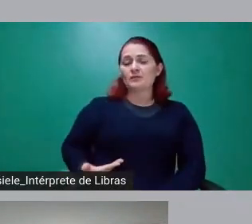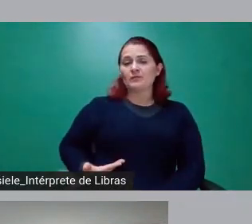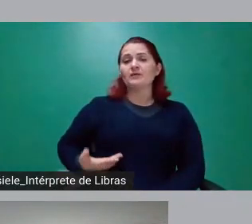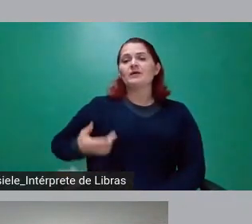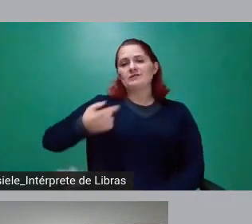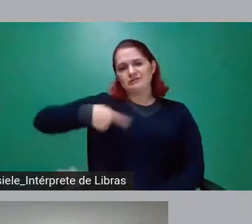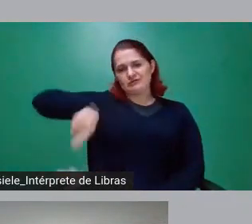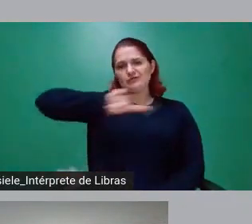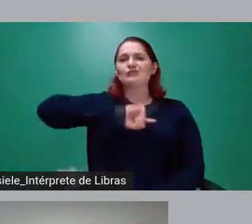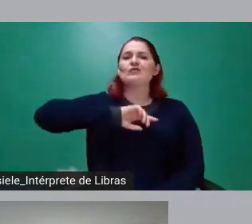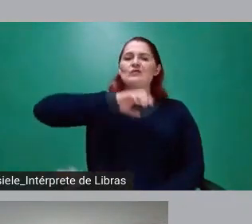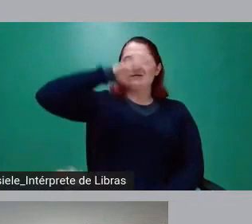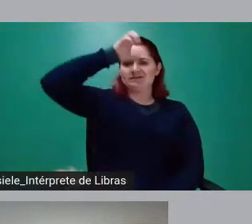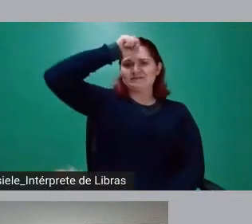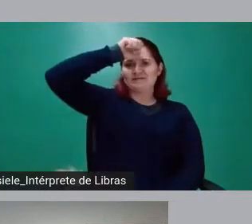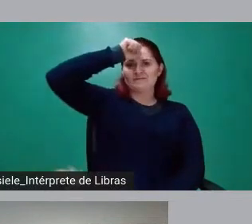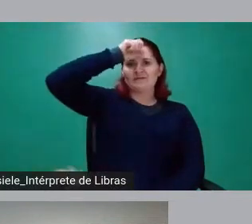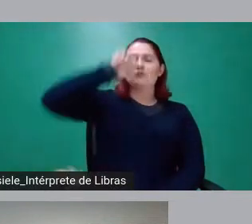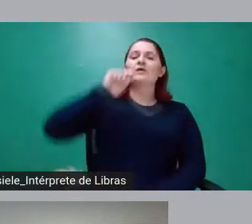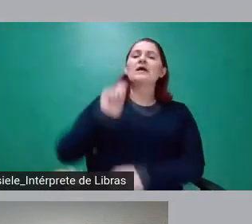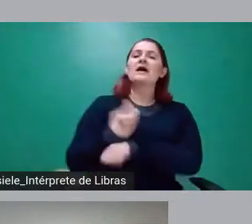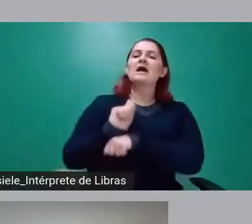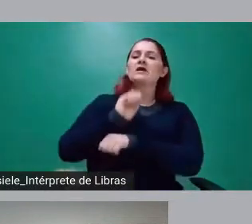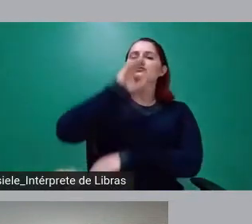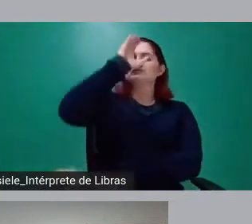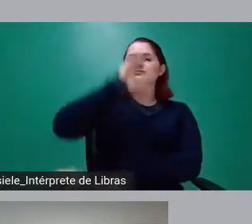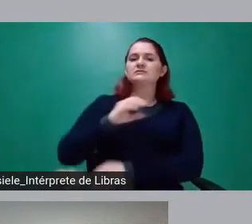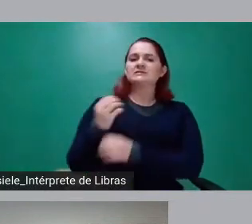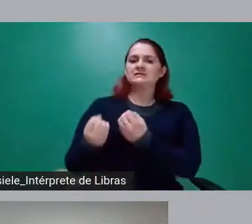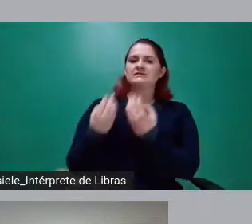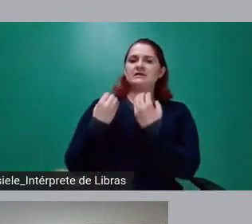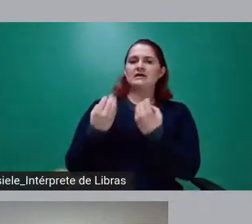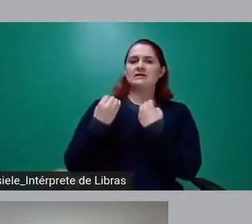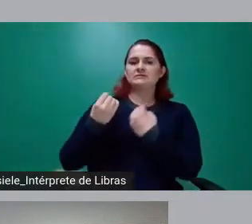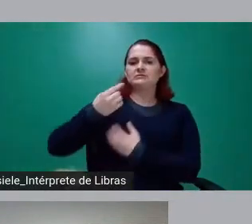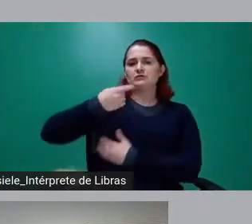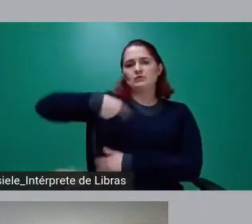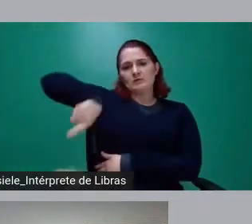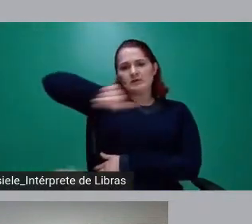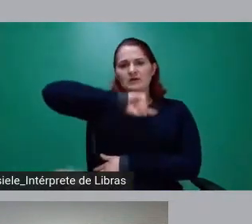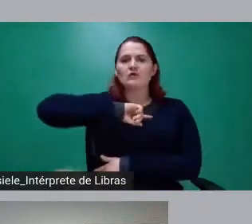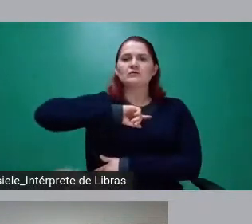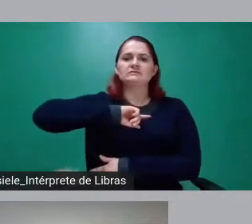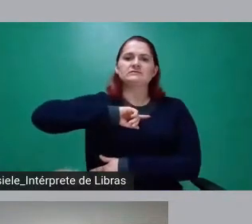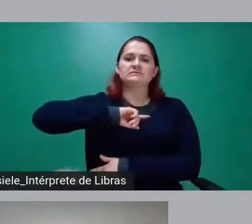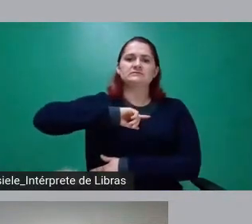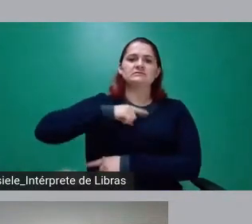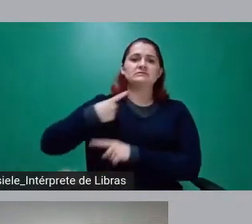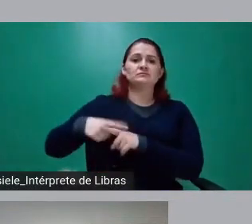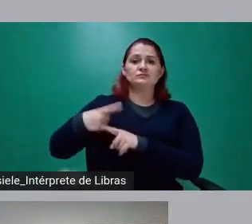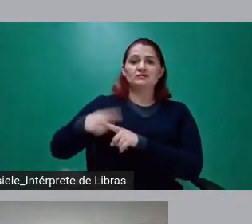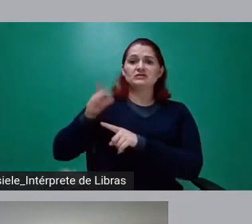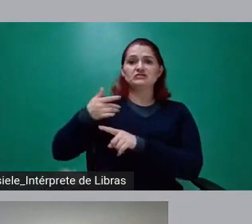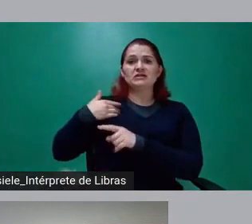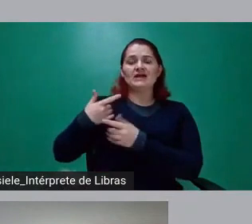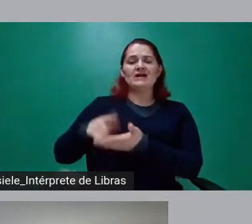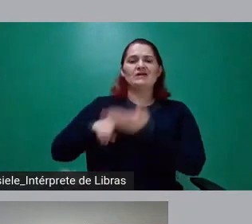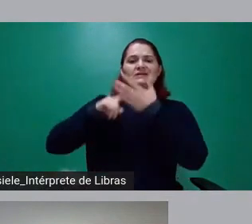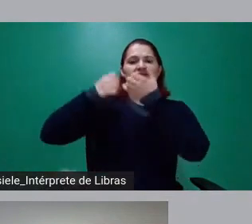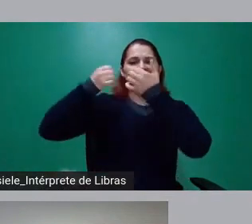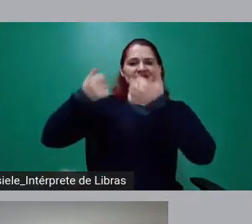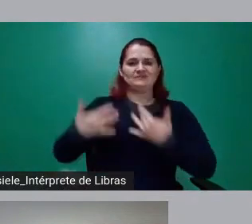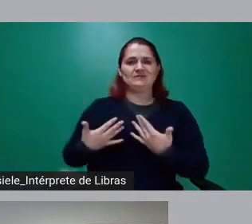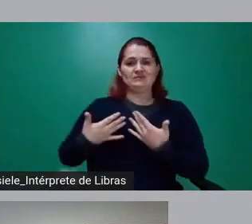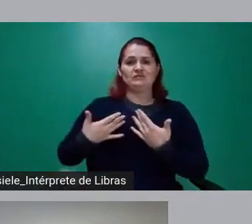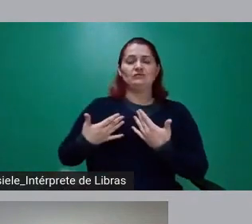Aprendemos com as auditorias cidadãs da dívida, com os trabalhos científicos já mencionados, que o